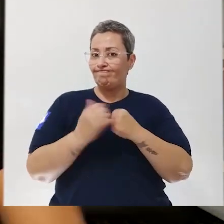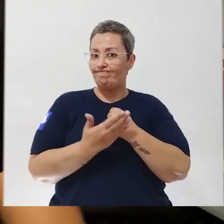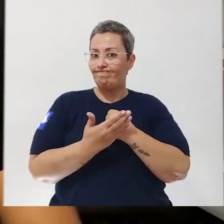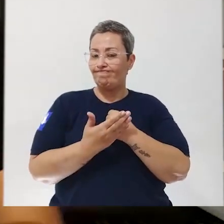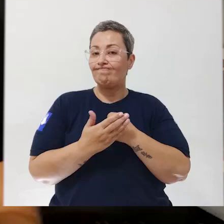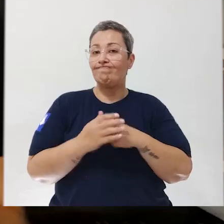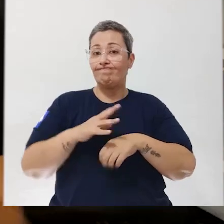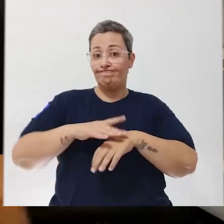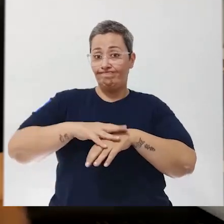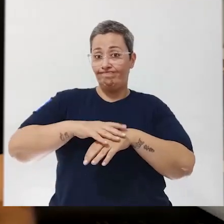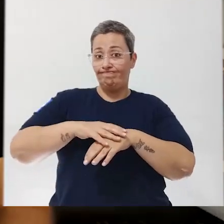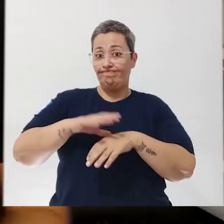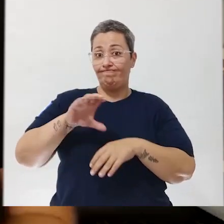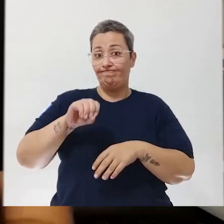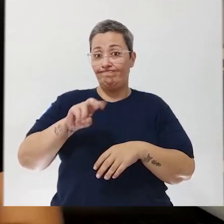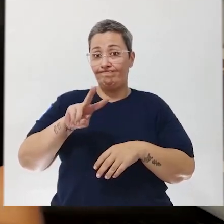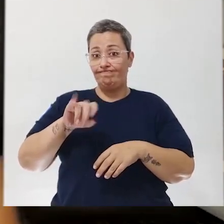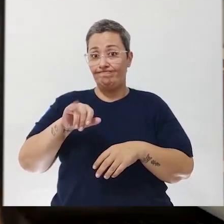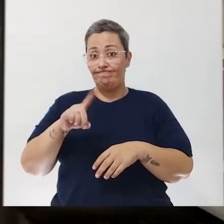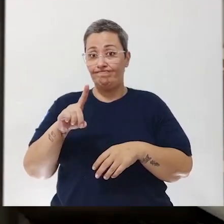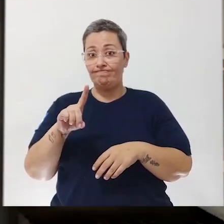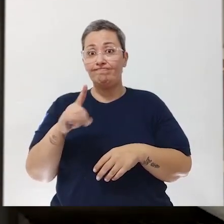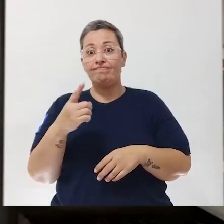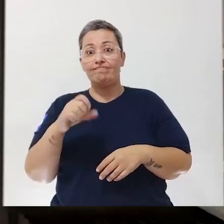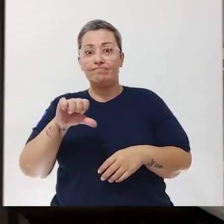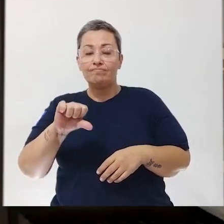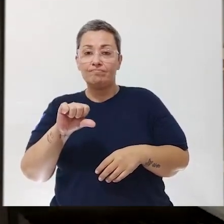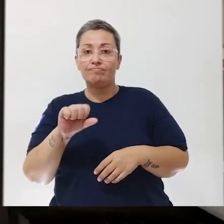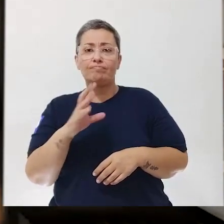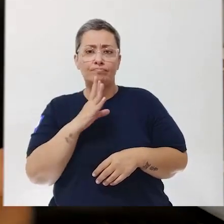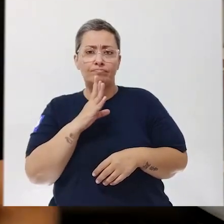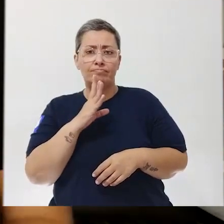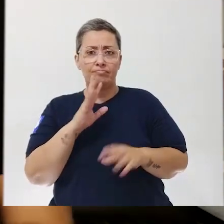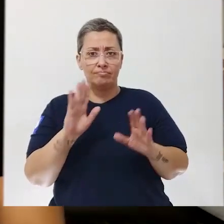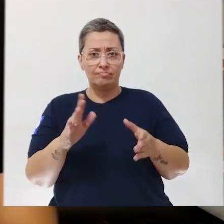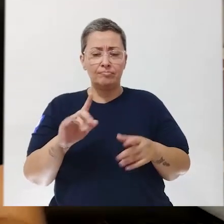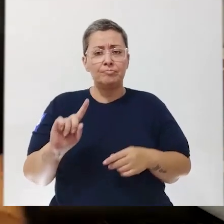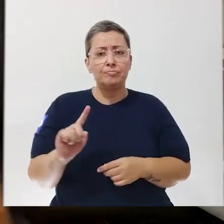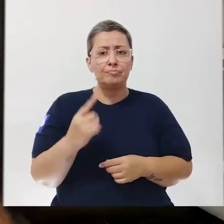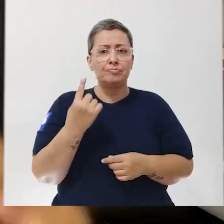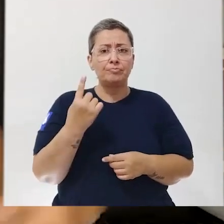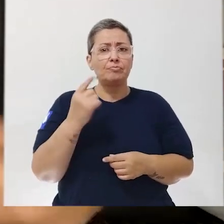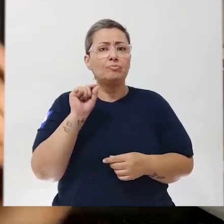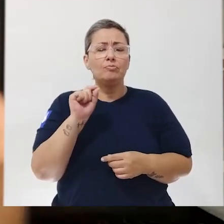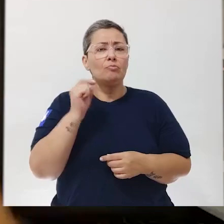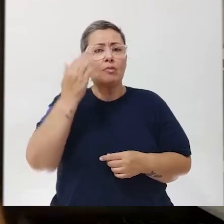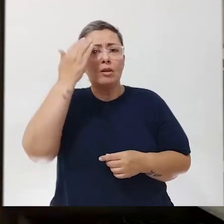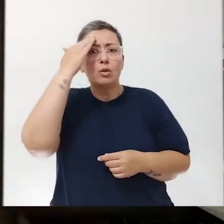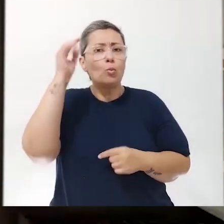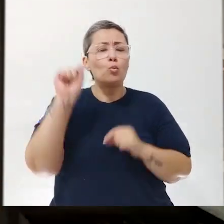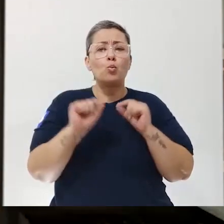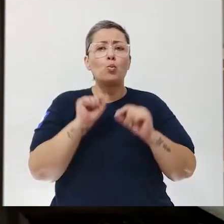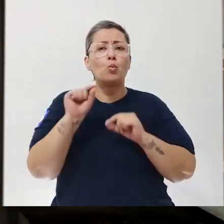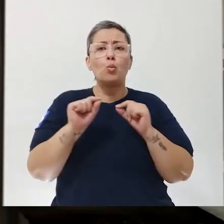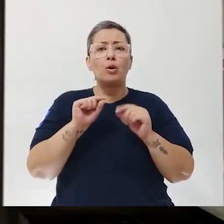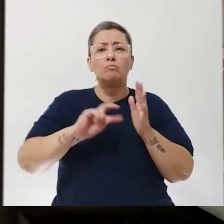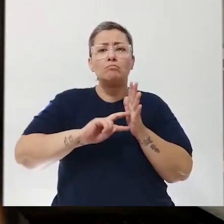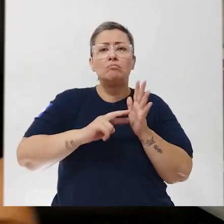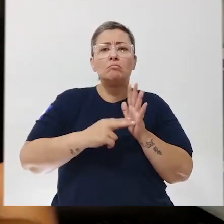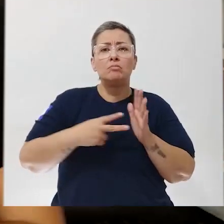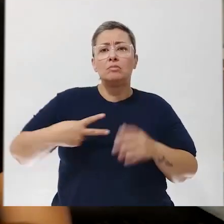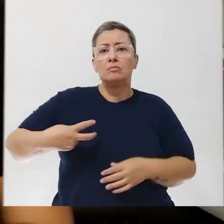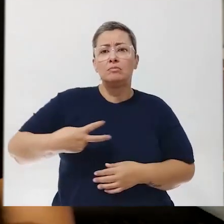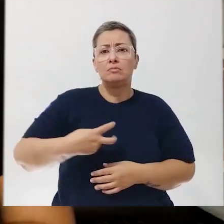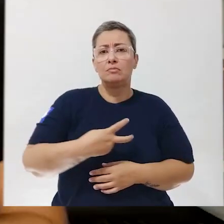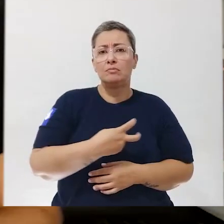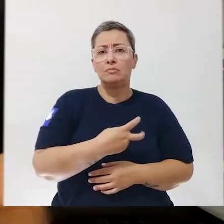coronavírus, Covid-19, né? Como a gente conhece. Então, primeiro, a ideia é a gente entender o que é um vírus. Você sabe